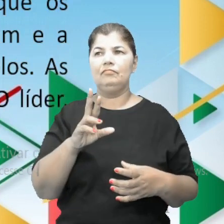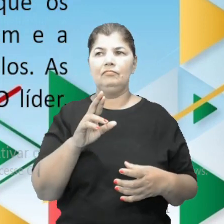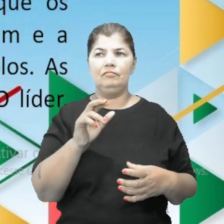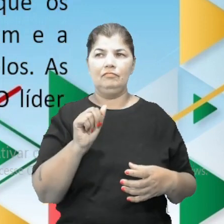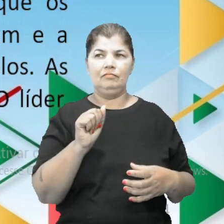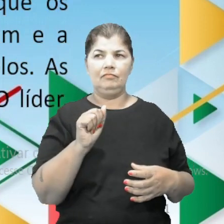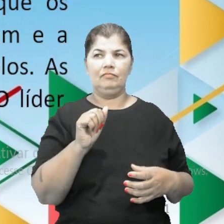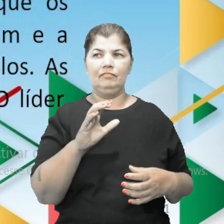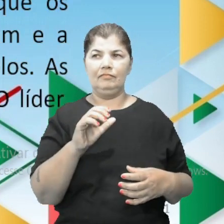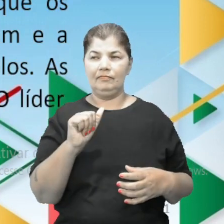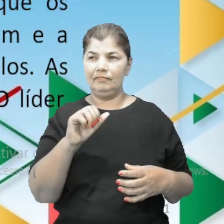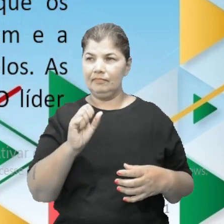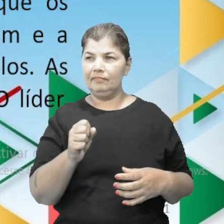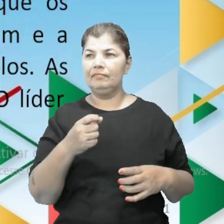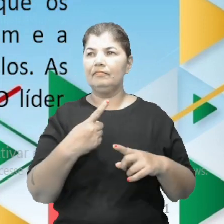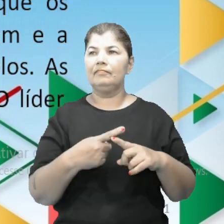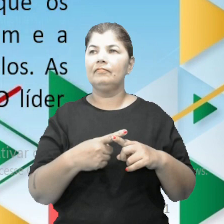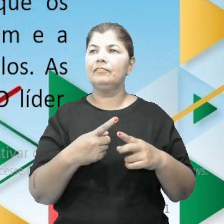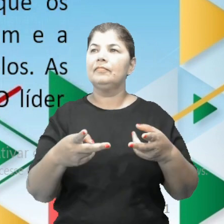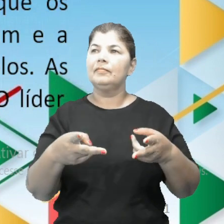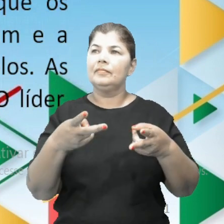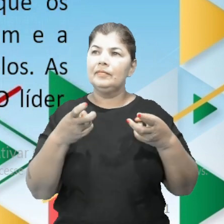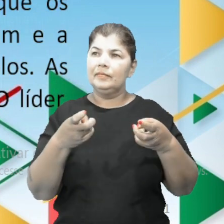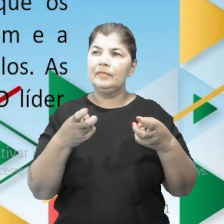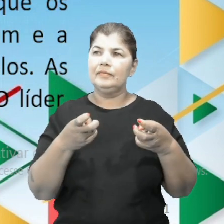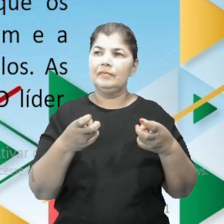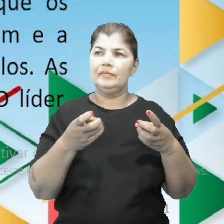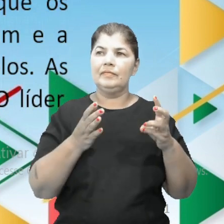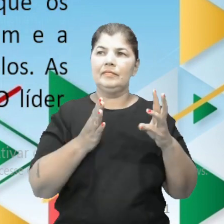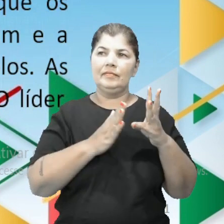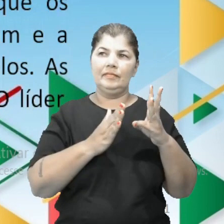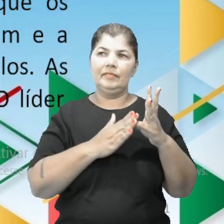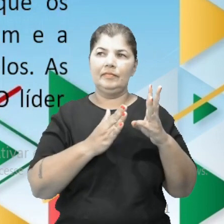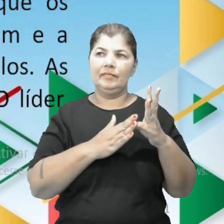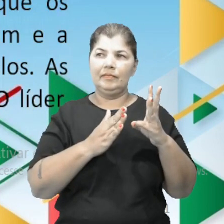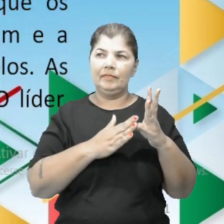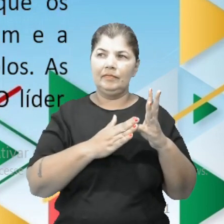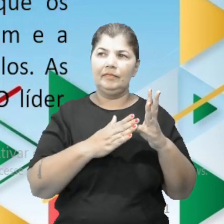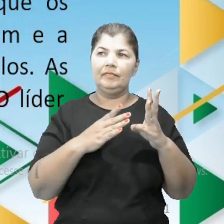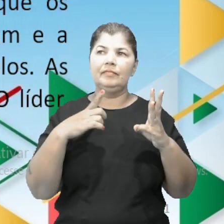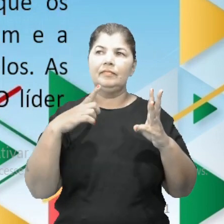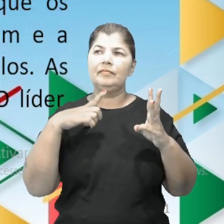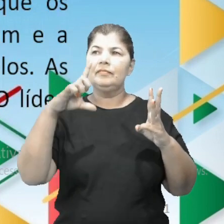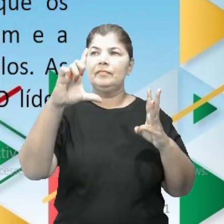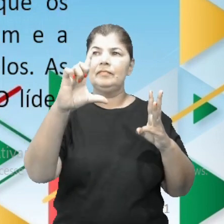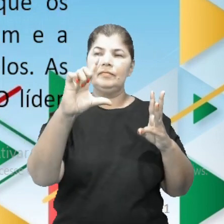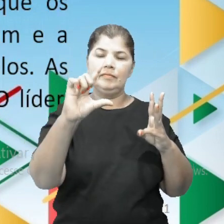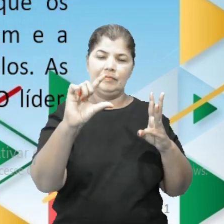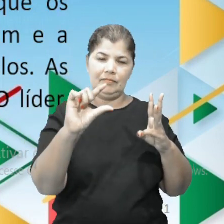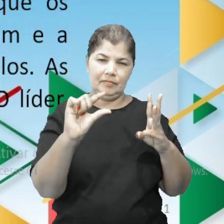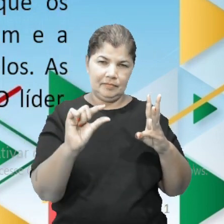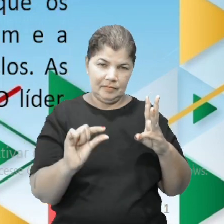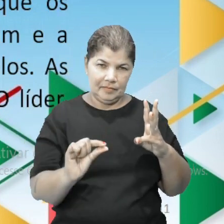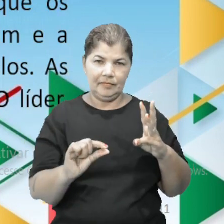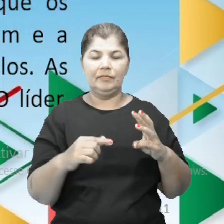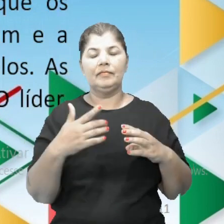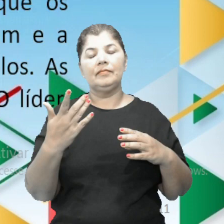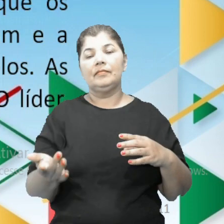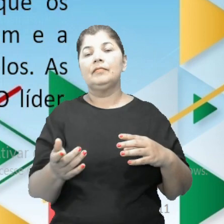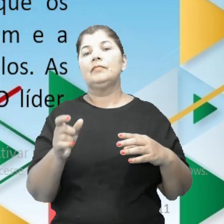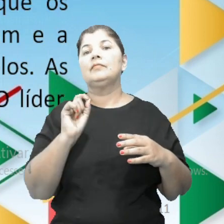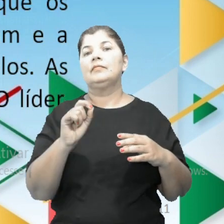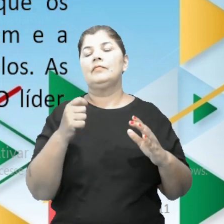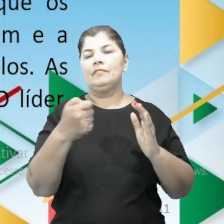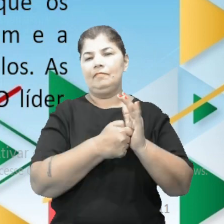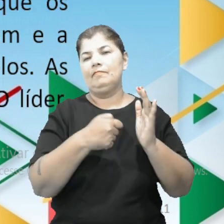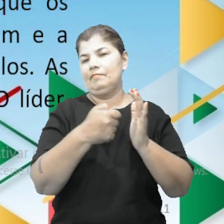que o prestígio da liderança indígena vinha diminuindo e que a pressão,